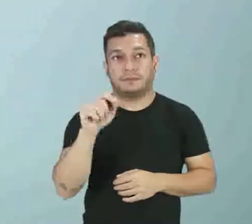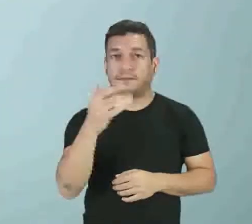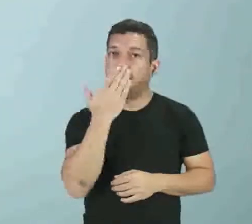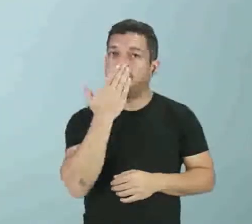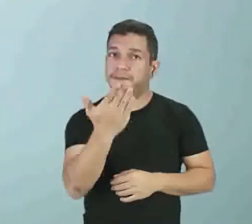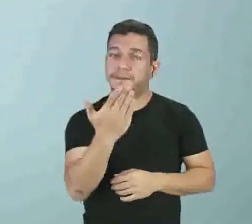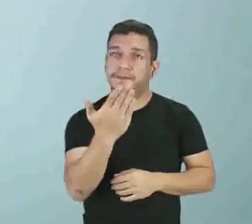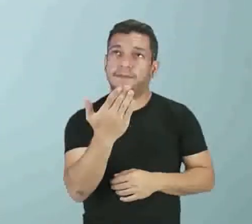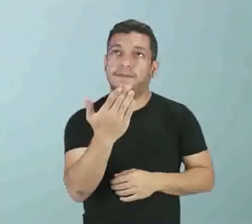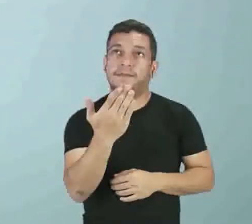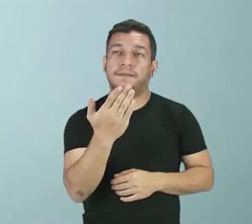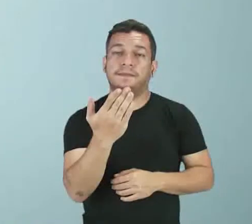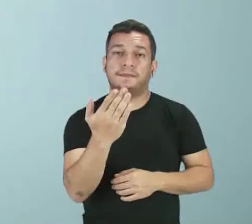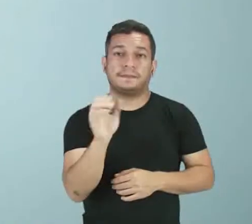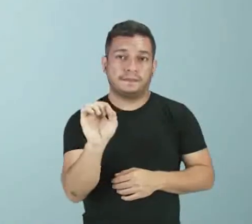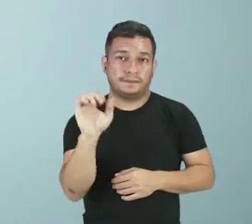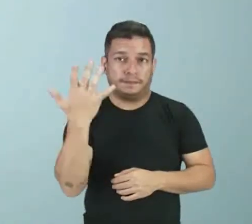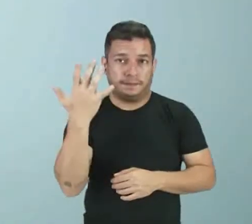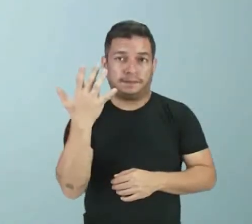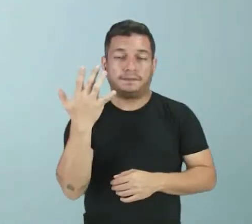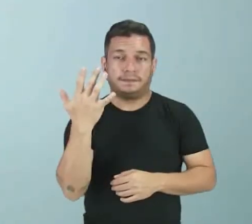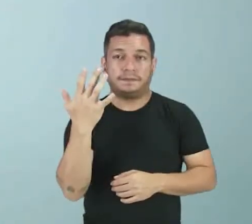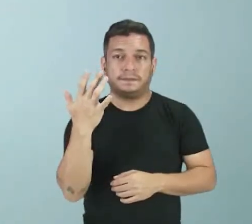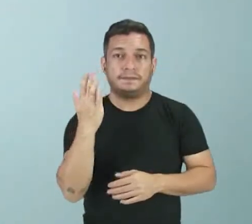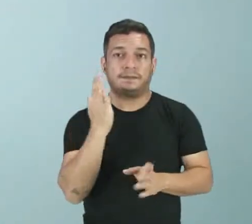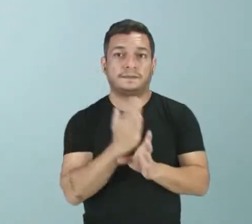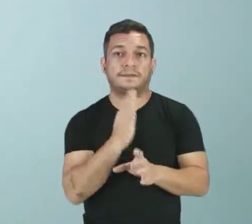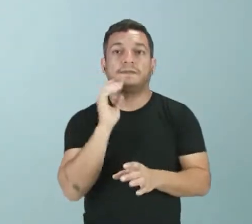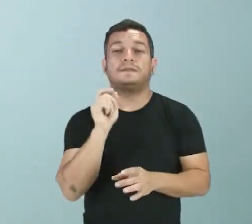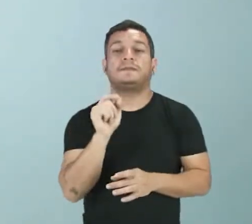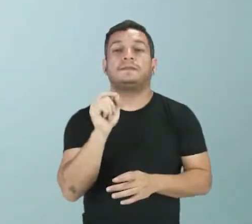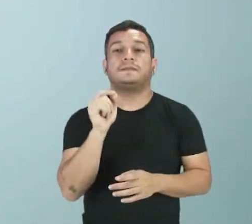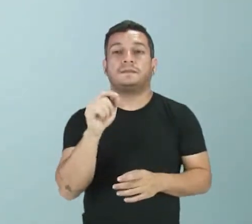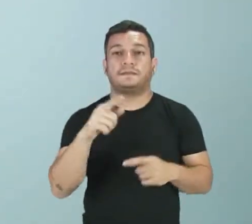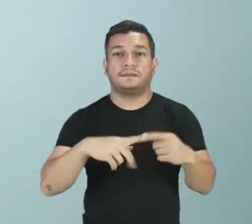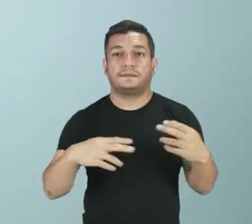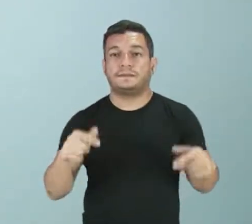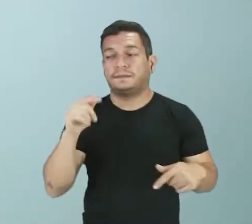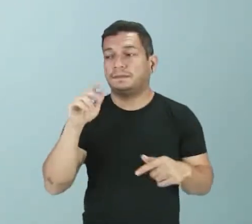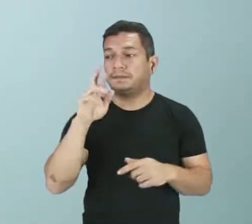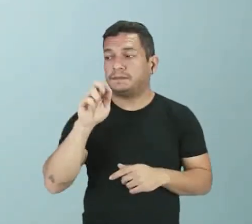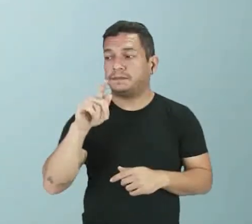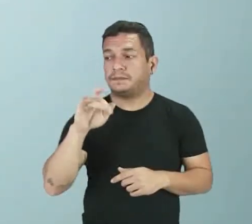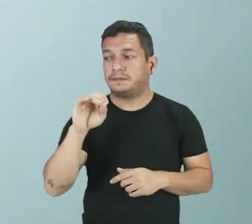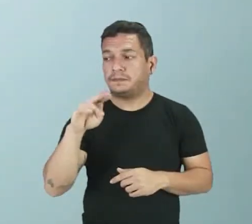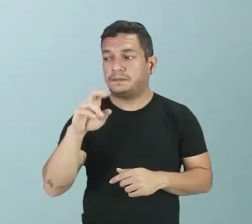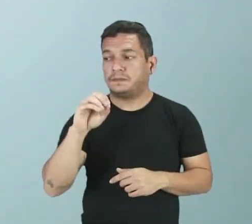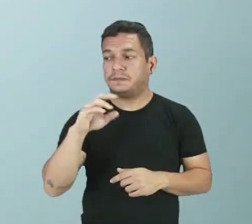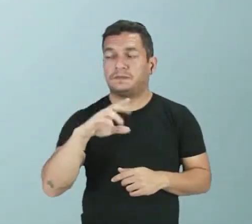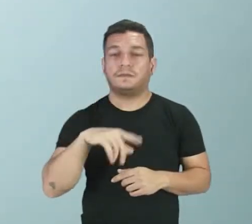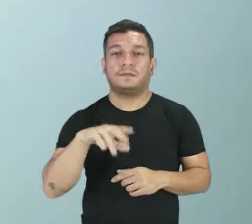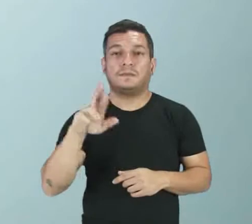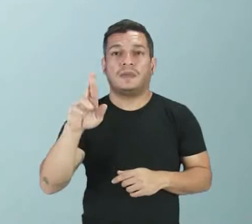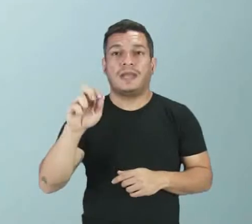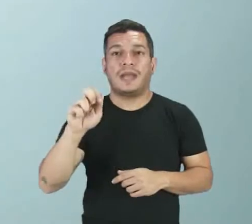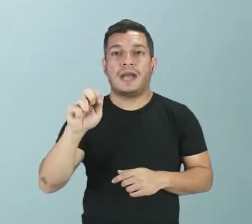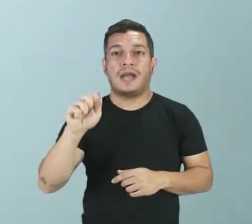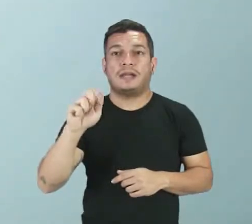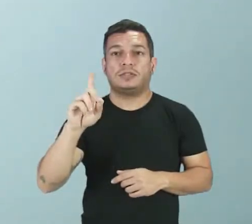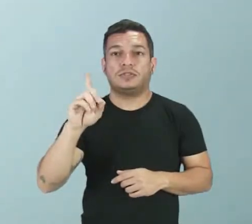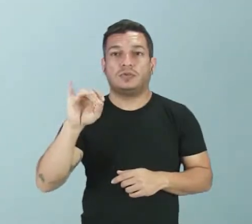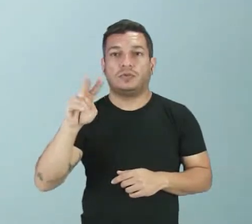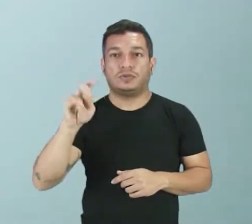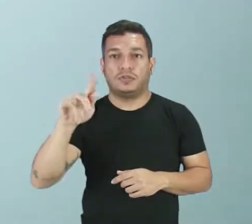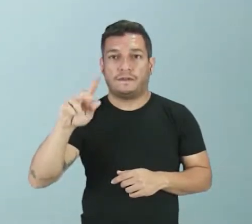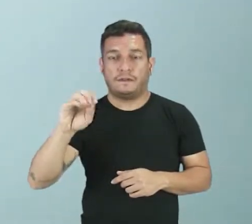Esse tipo de reação que ocorre por meio de elementos radioativos, na fusão nuclear ele é muito mais forte do que na